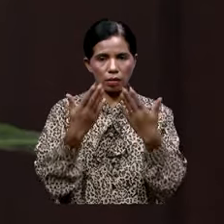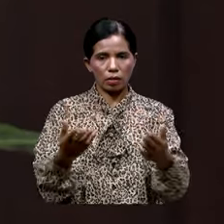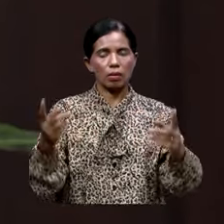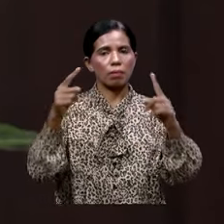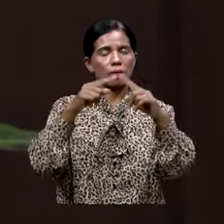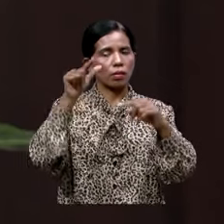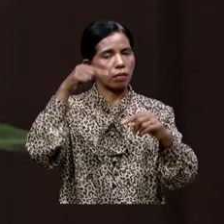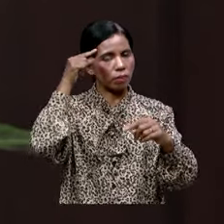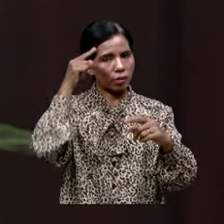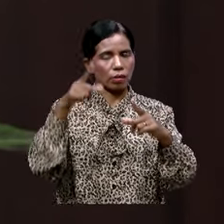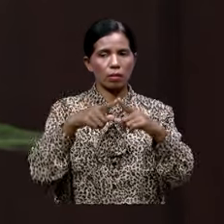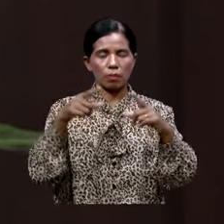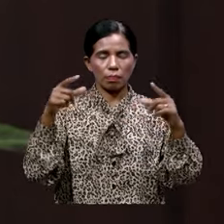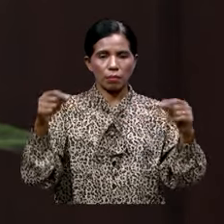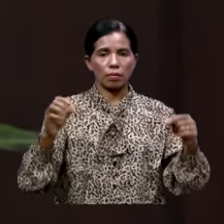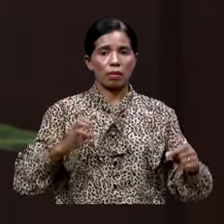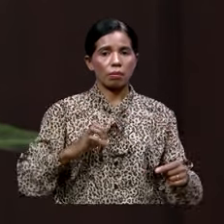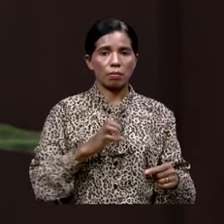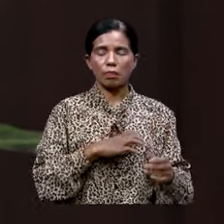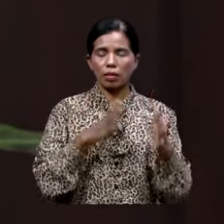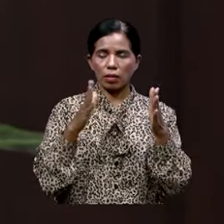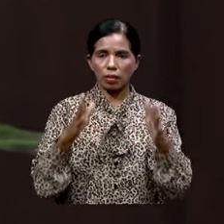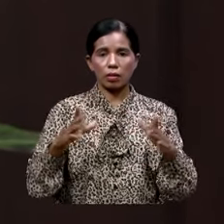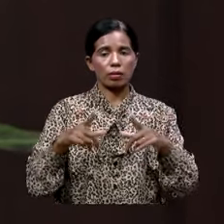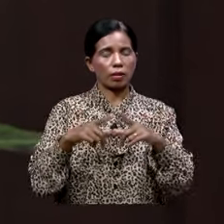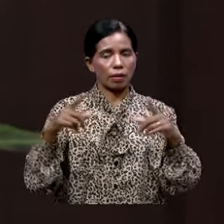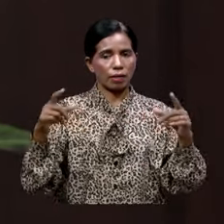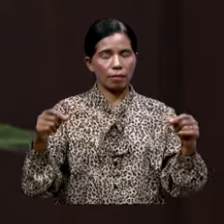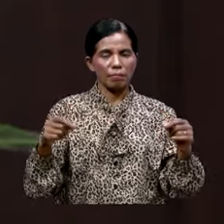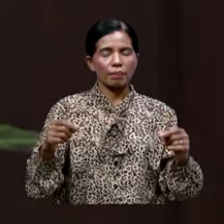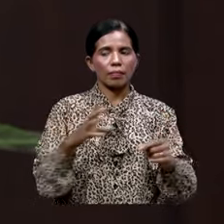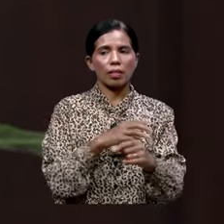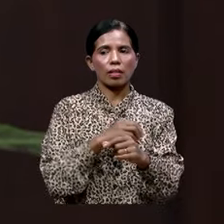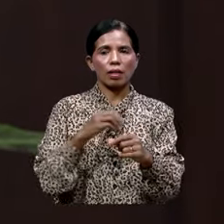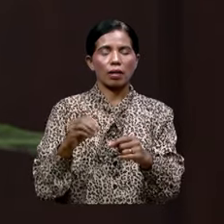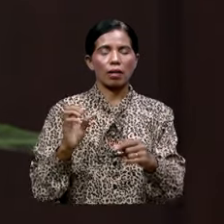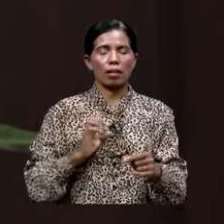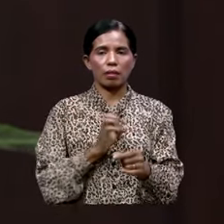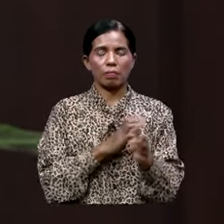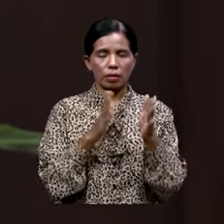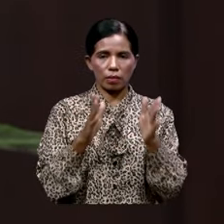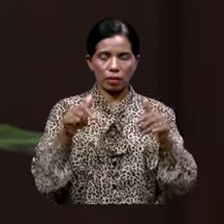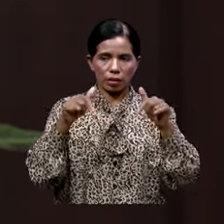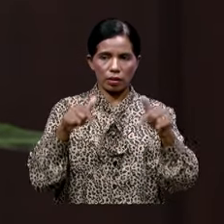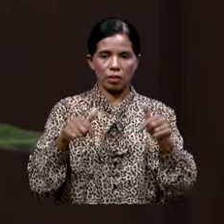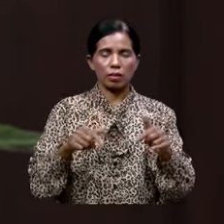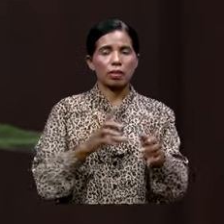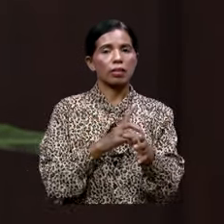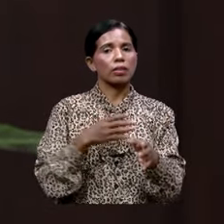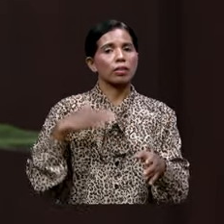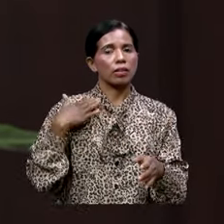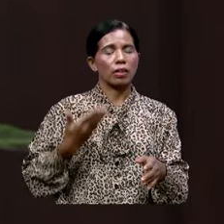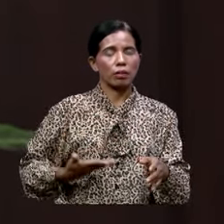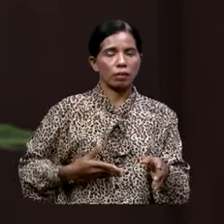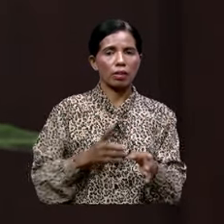Japão sotlin ambassador visi o deputi ba ambassador nebe ma kene sinora direktora